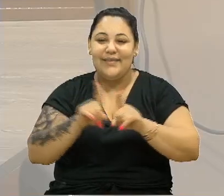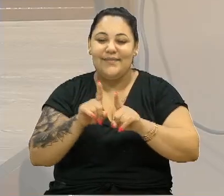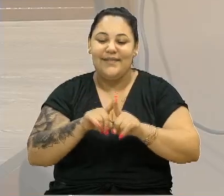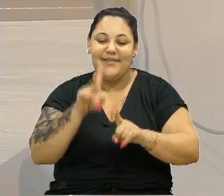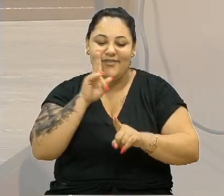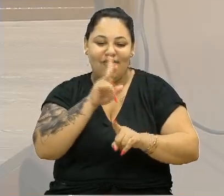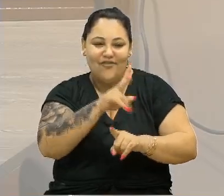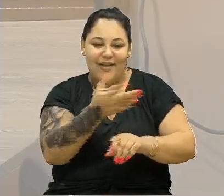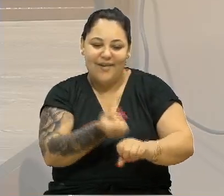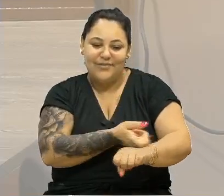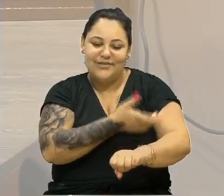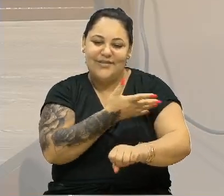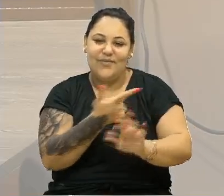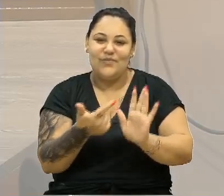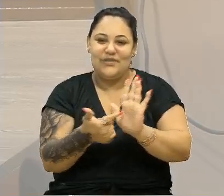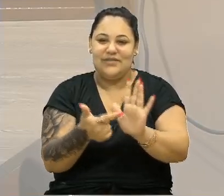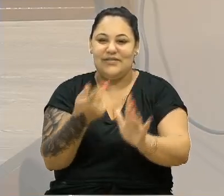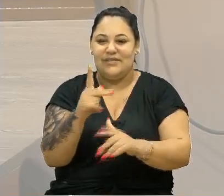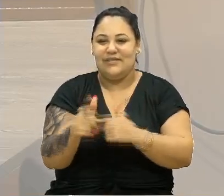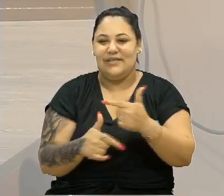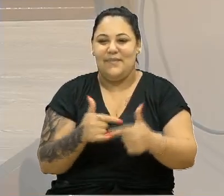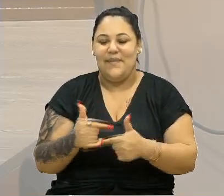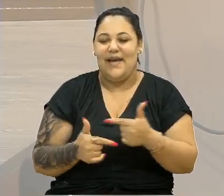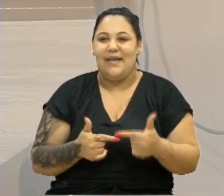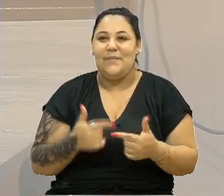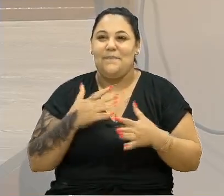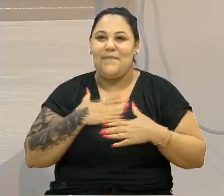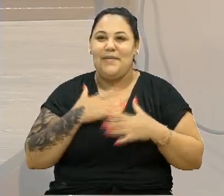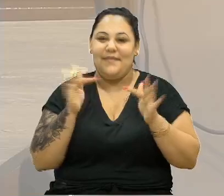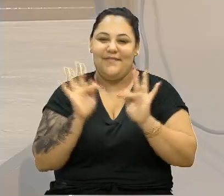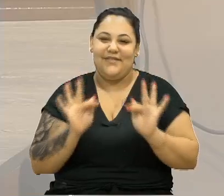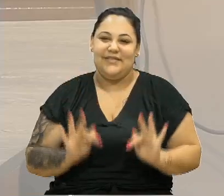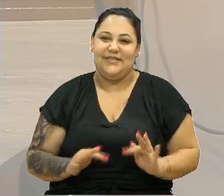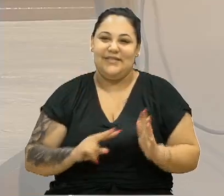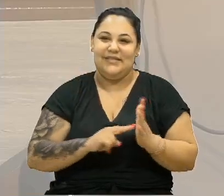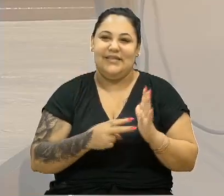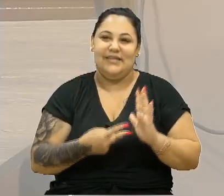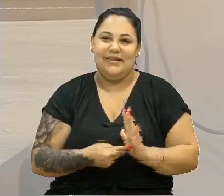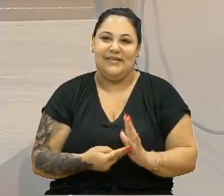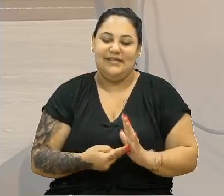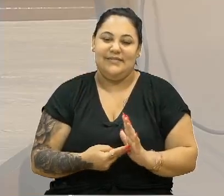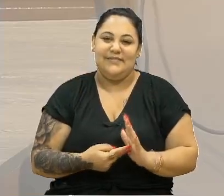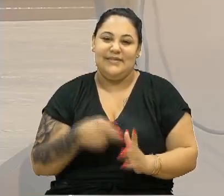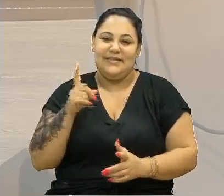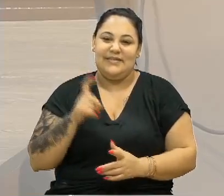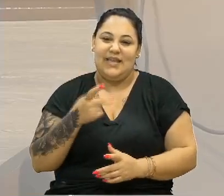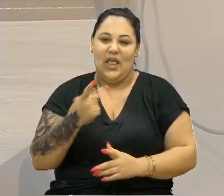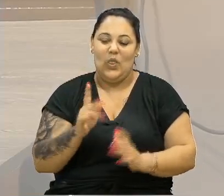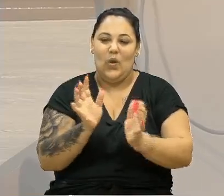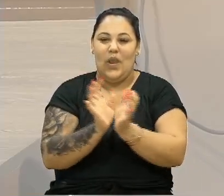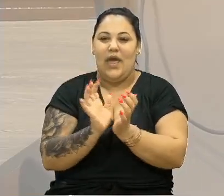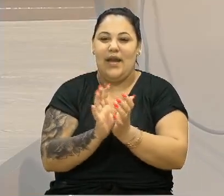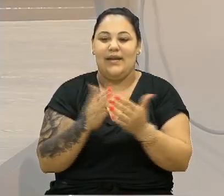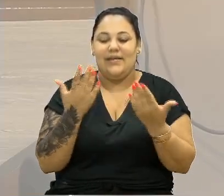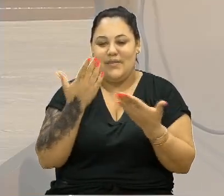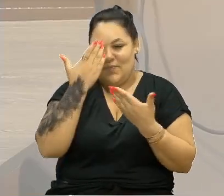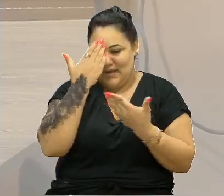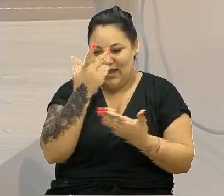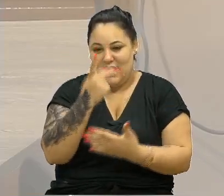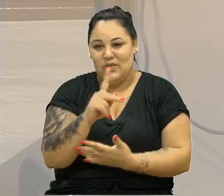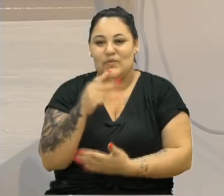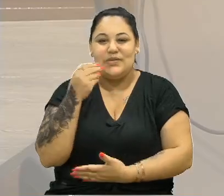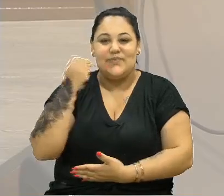emocionado apresentando seu trabalho é motivo de muita alegria, né, em ser tua colega. Então, obrigada pela tua